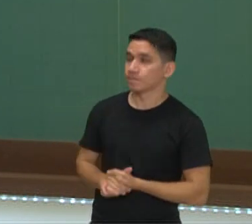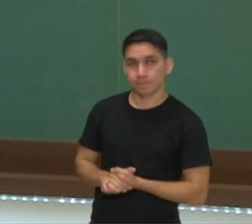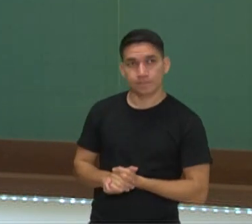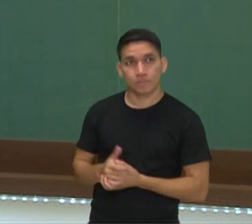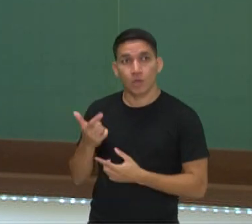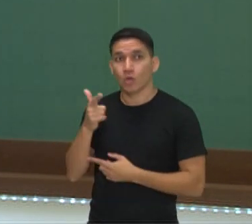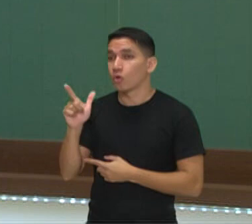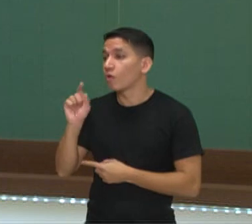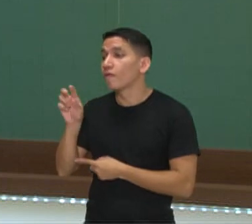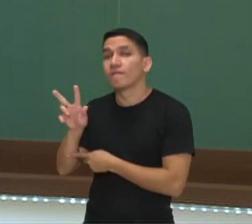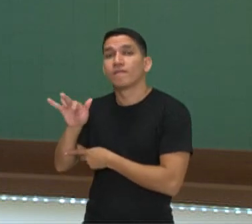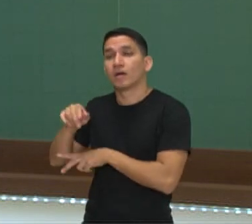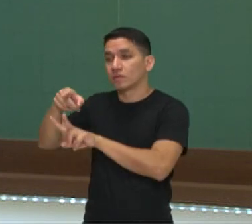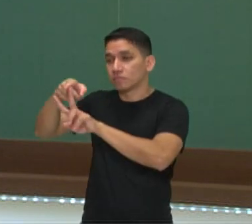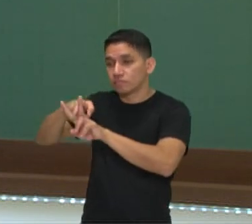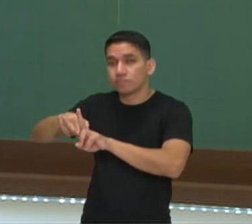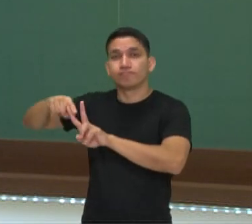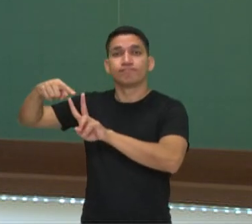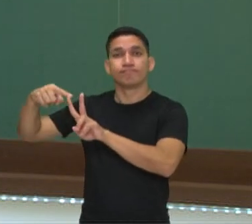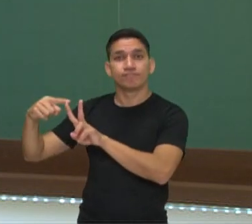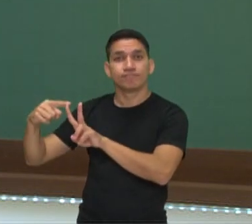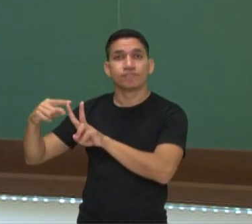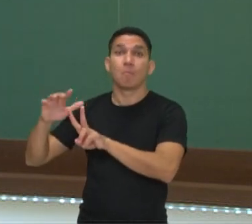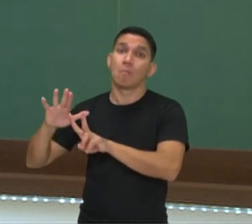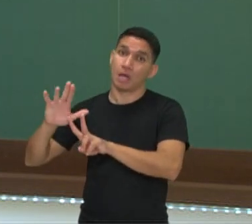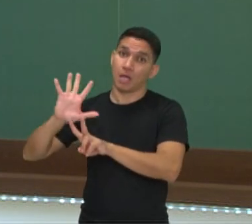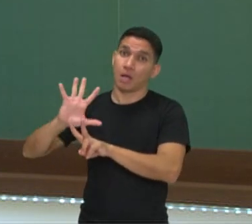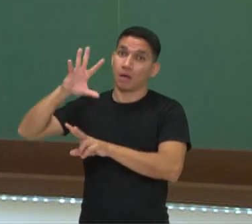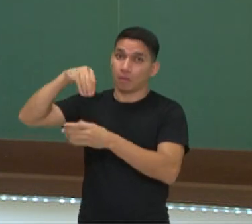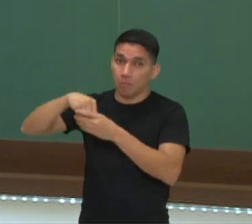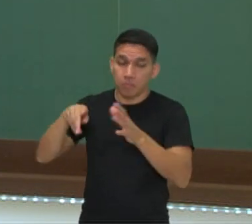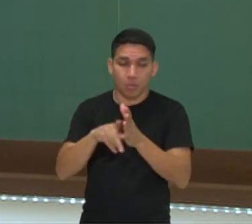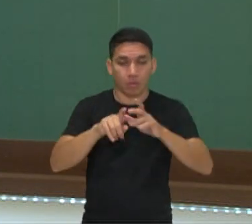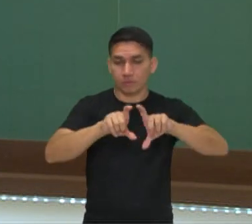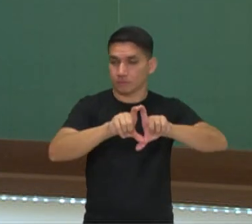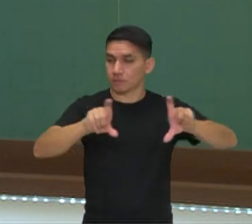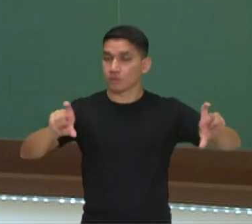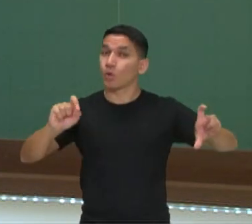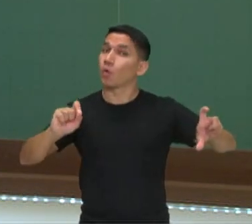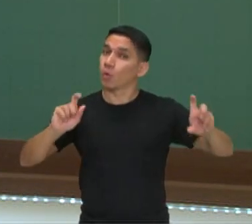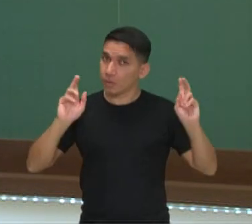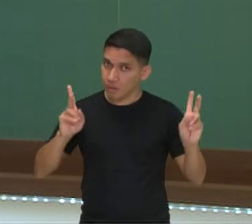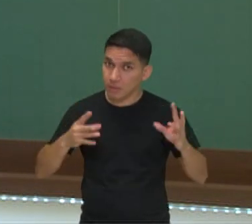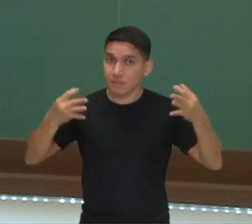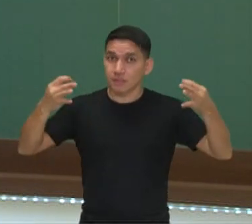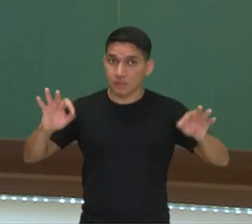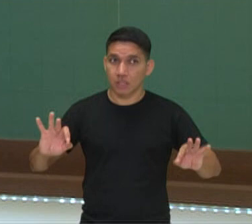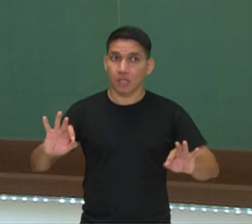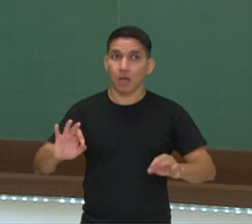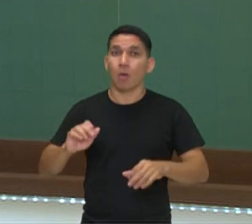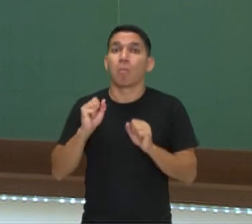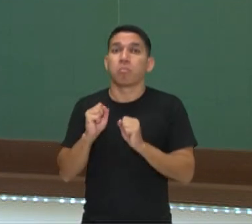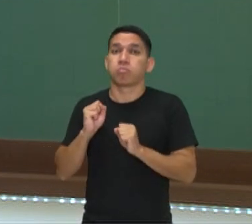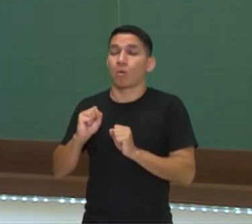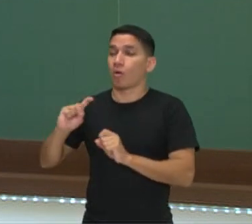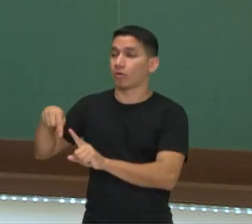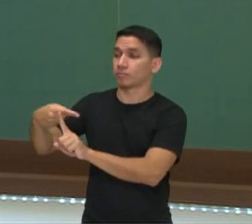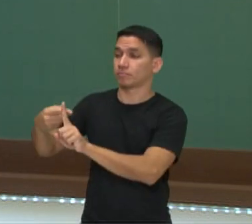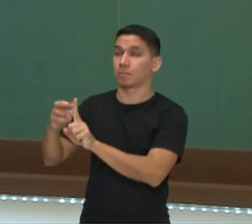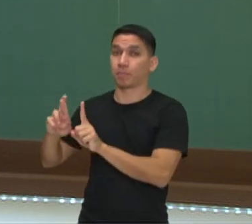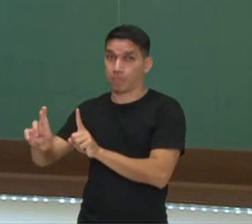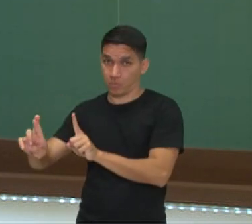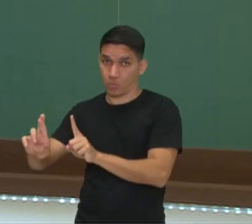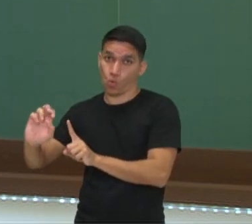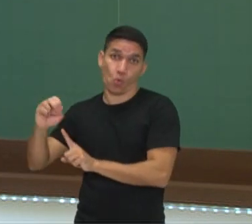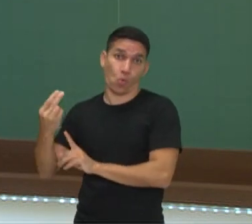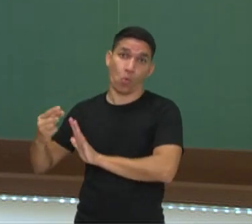do outro lado vai aparecer a raiz. Só que como eu estou dentro de uma equação, dá certo tanto a resposta positiva, quando eu extraio a